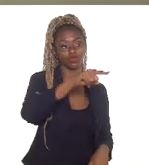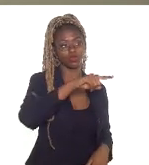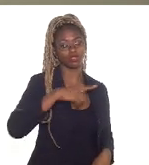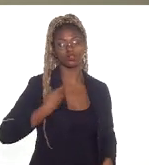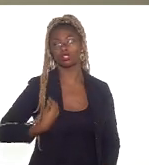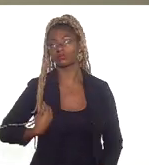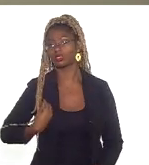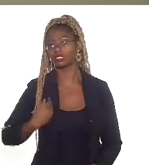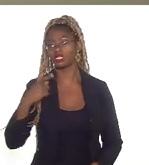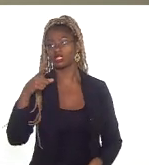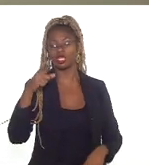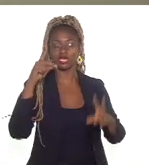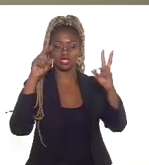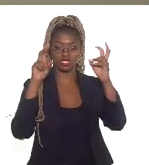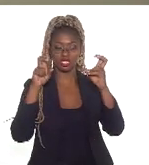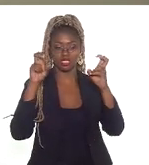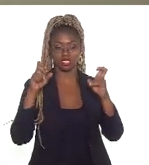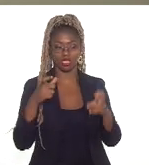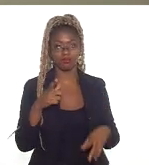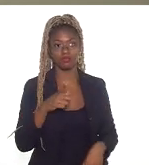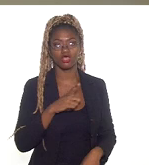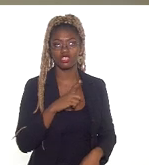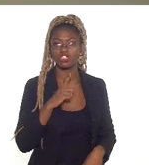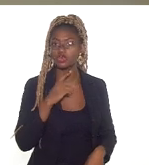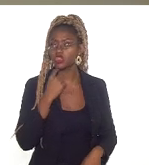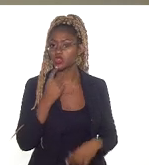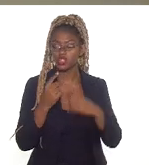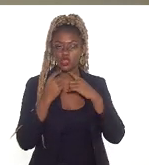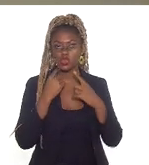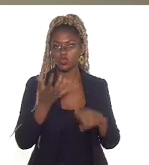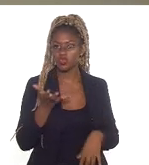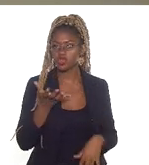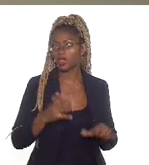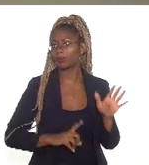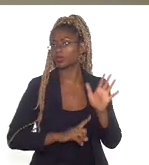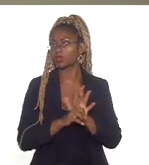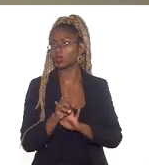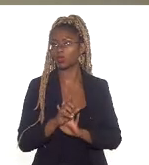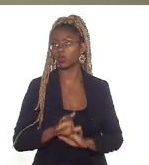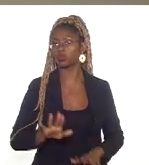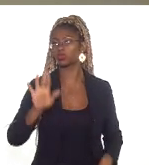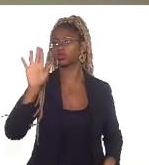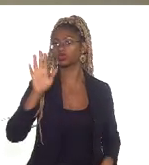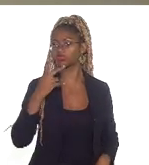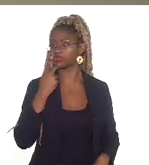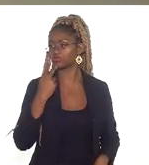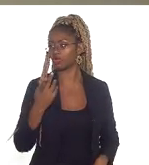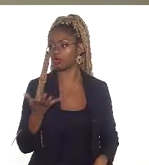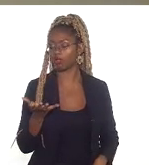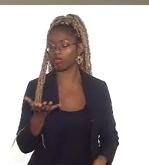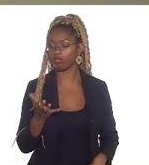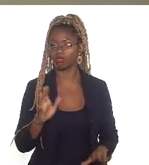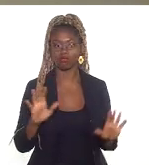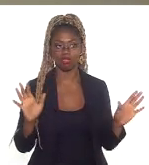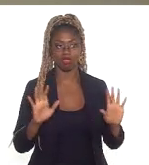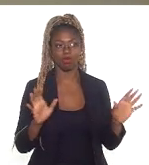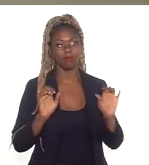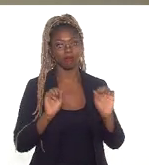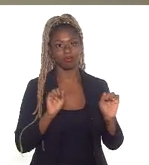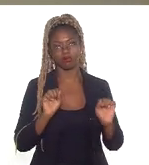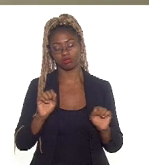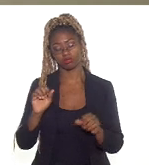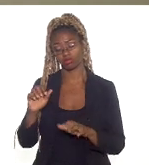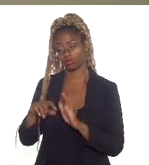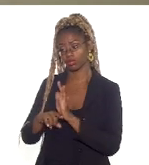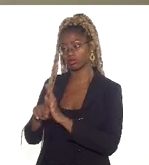esse tema, alguém que queira fazer alguma, levantar alguma questão, tanto à superintendência da